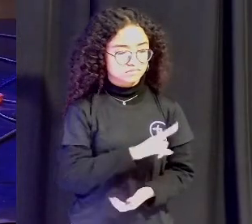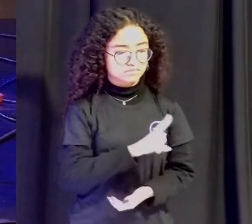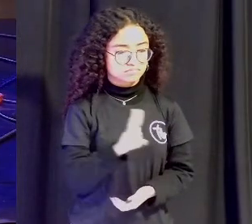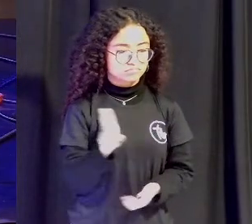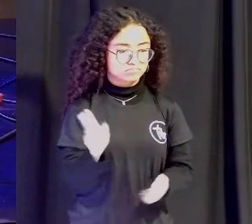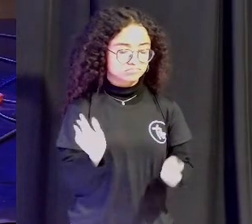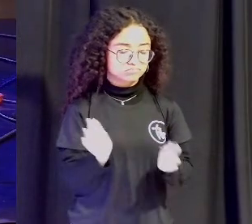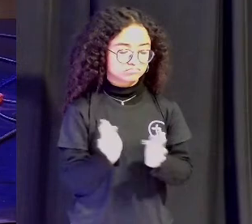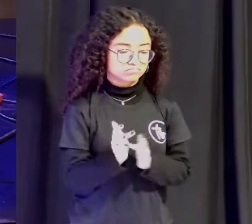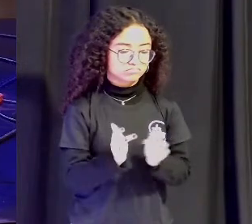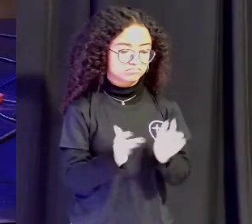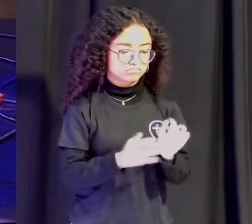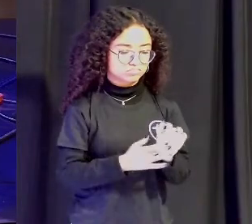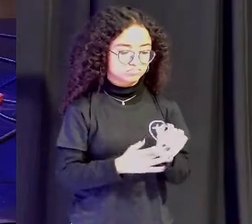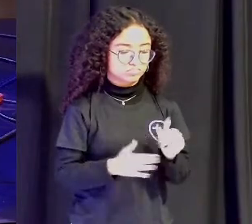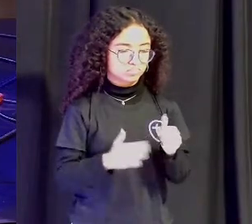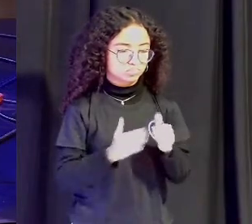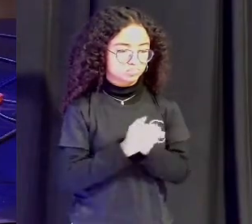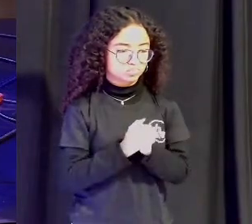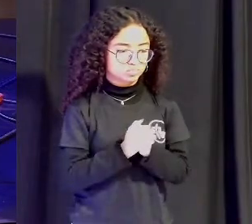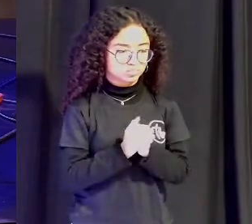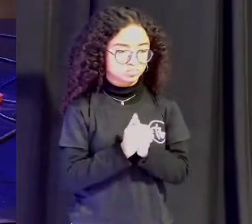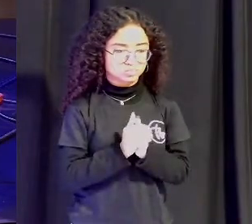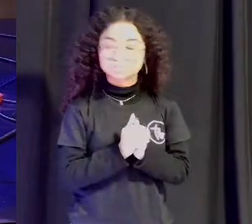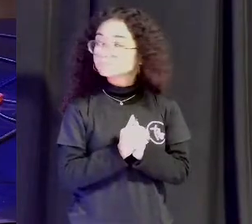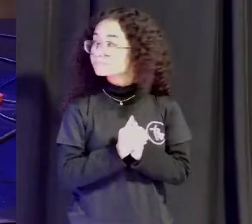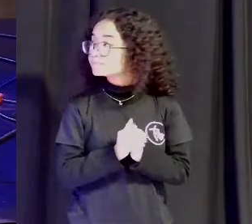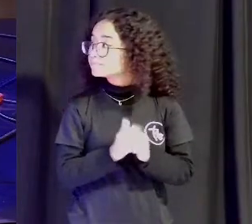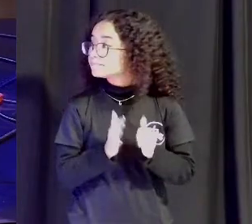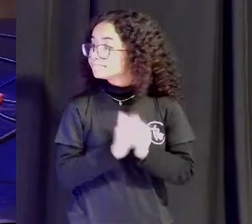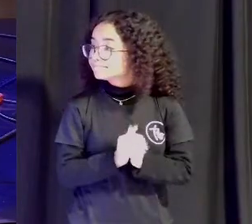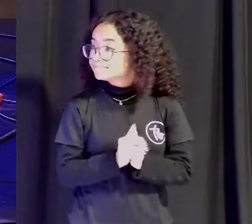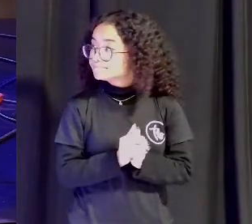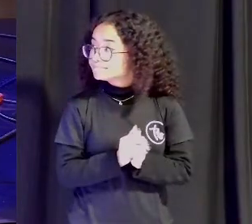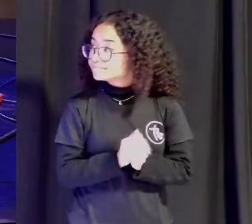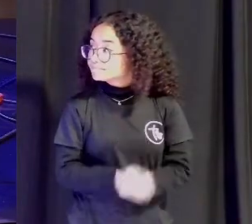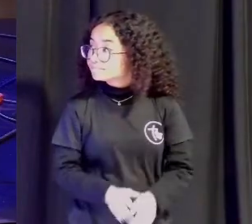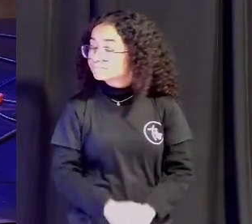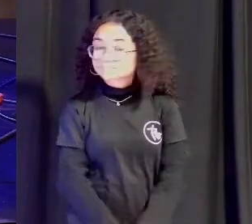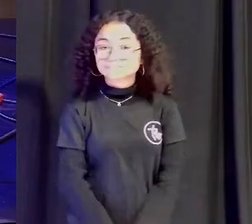de Jesus, amém, amém.